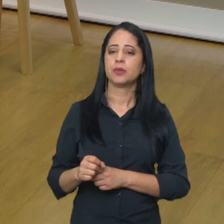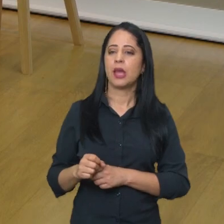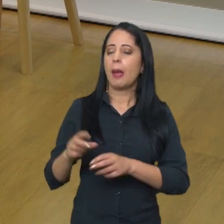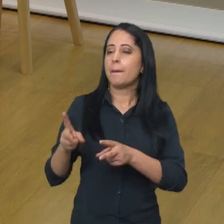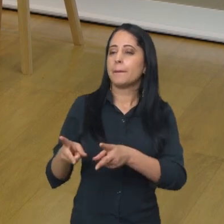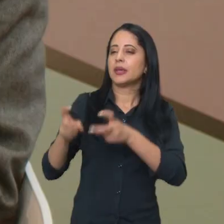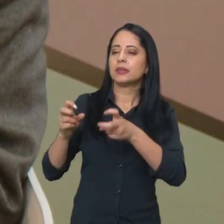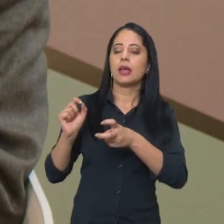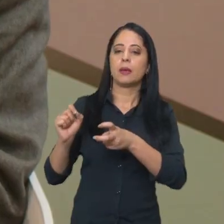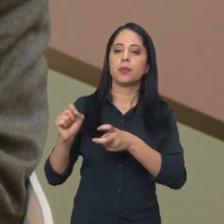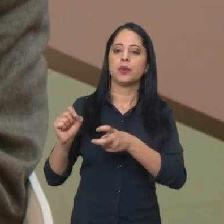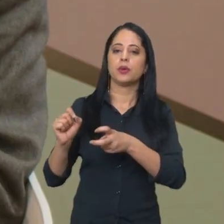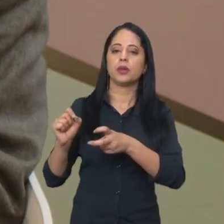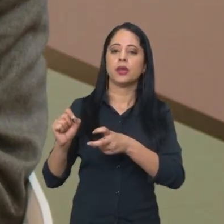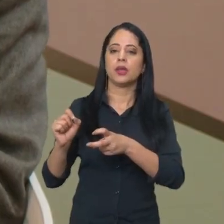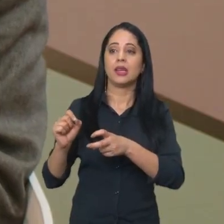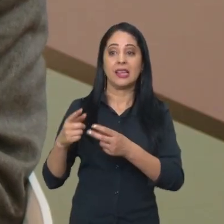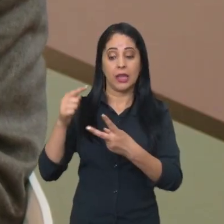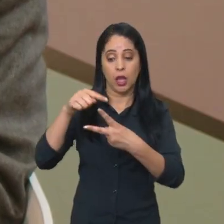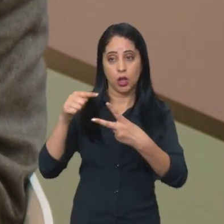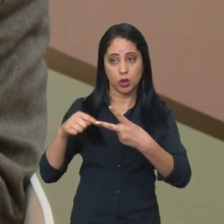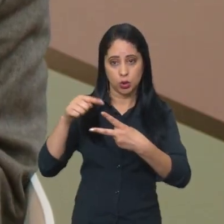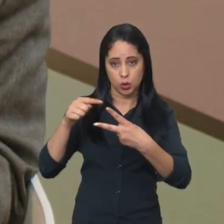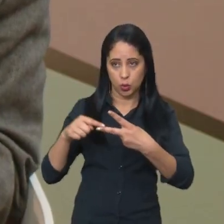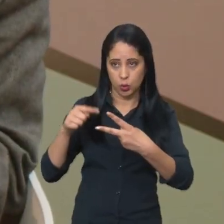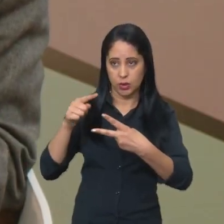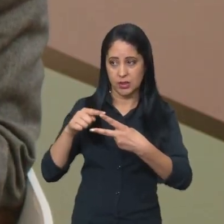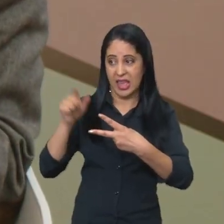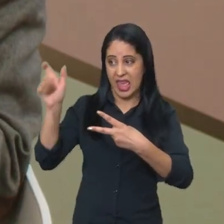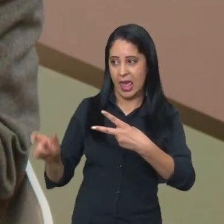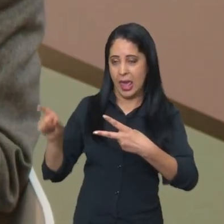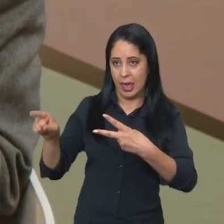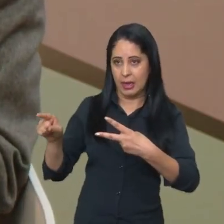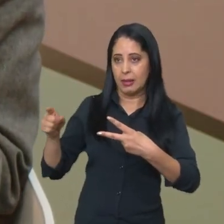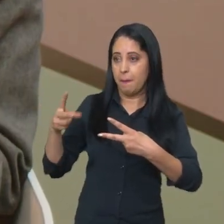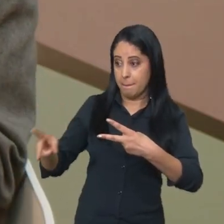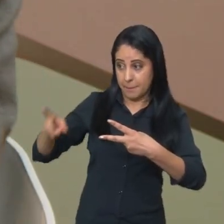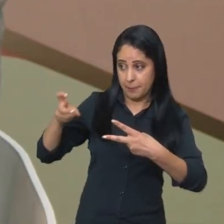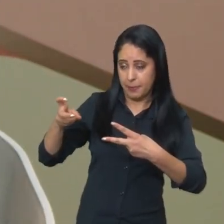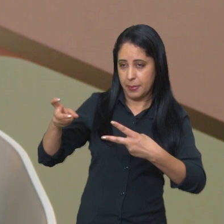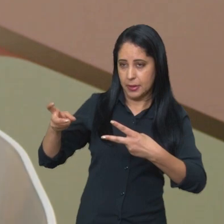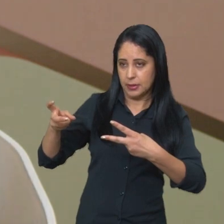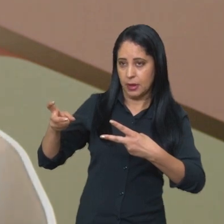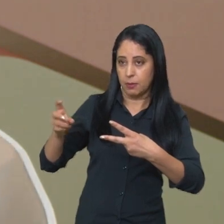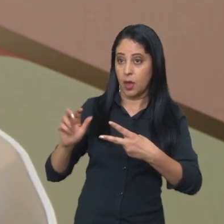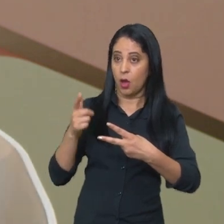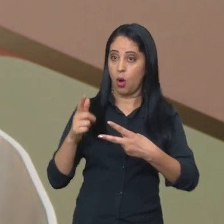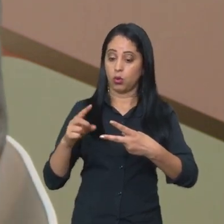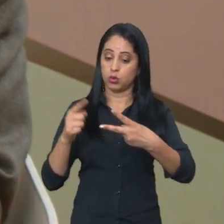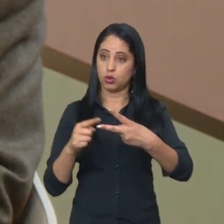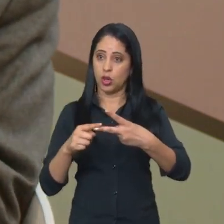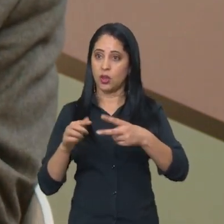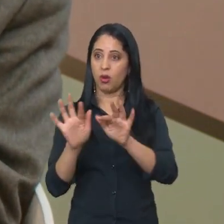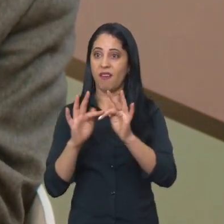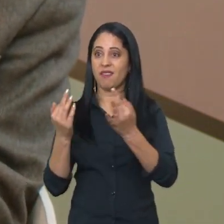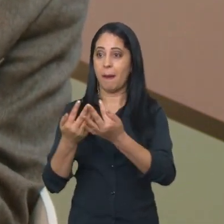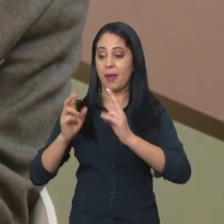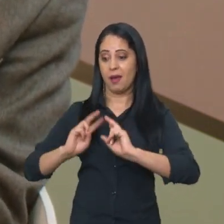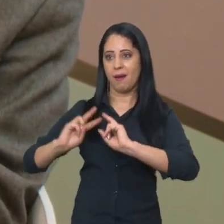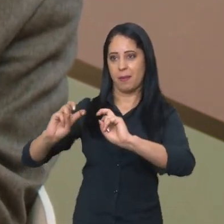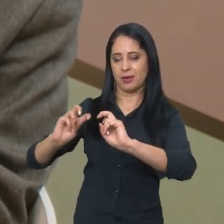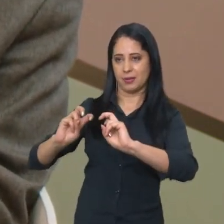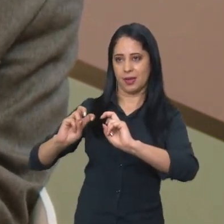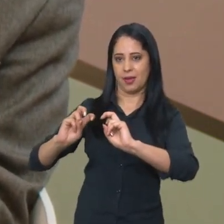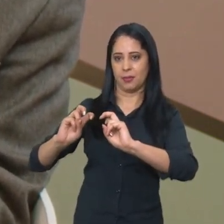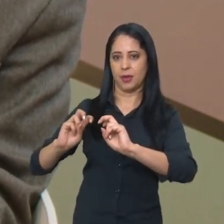você percebe, tem dois jeitos, um jeito é o paciente percebe, outro jeito é o familiar que percebe. Às vezes